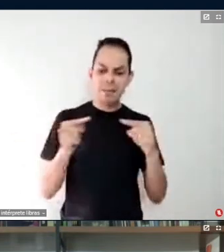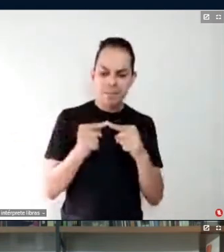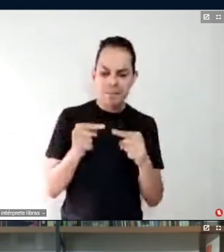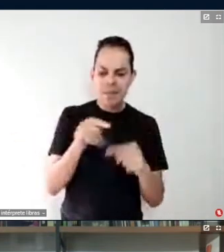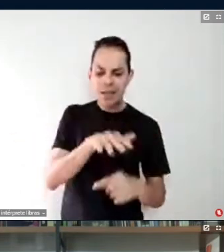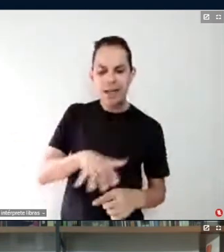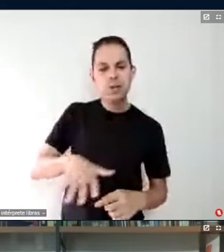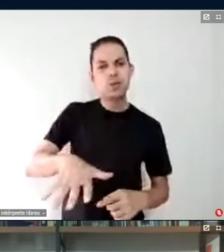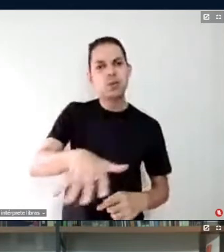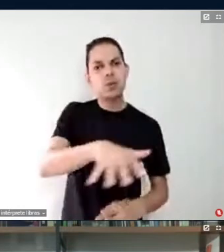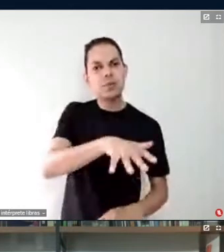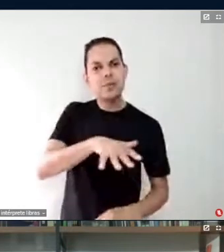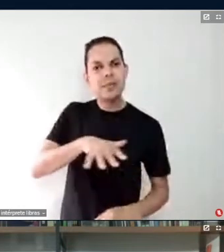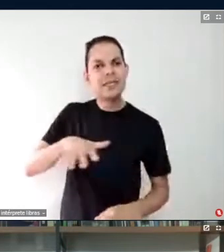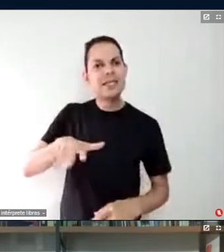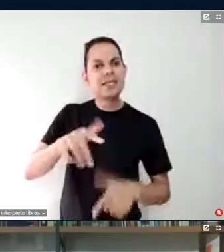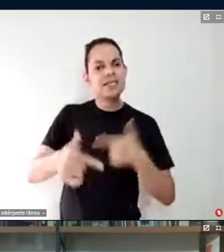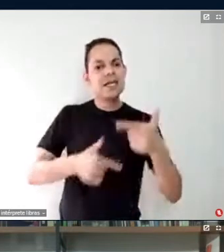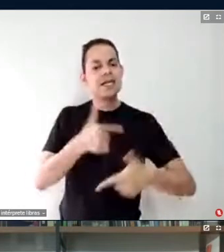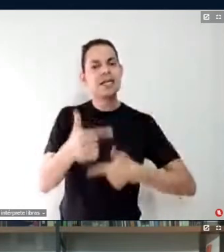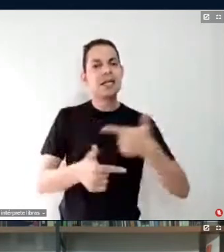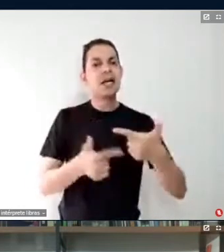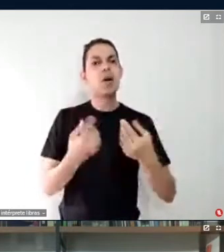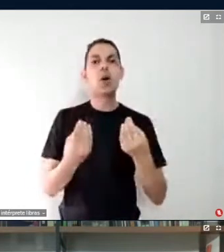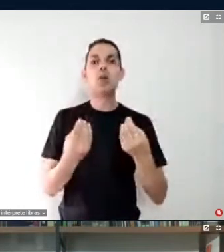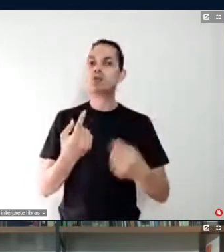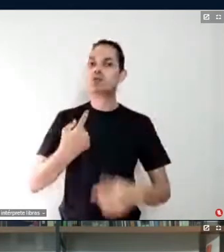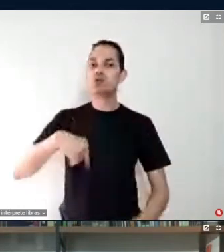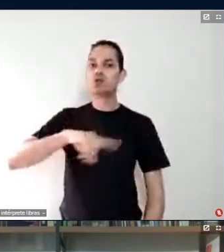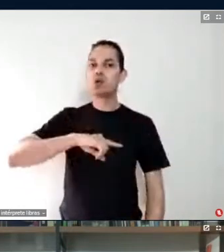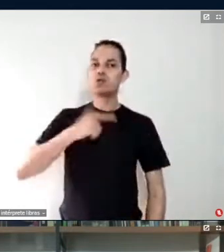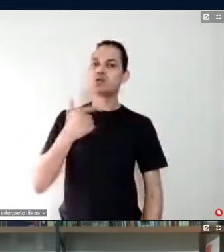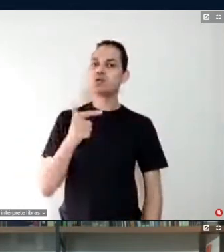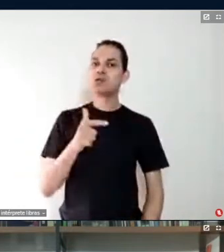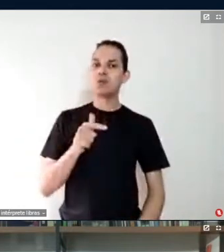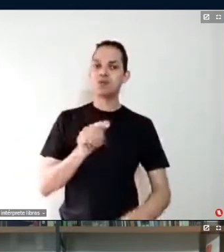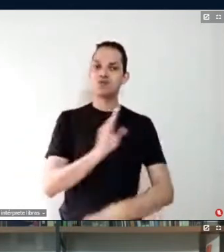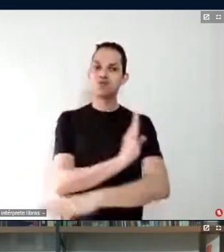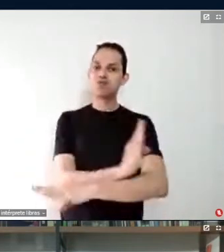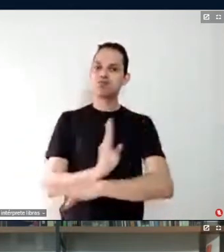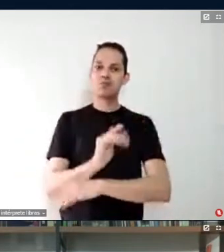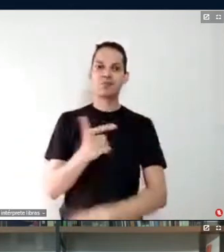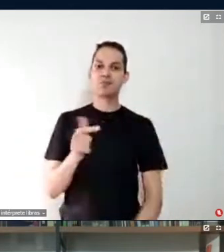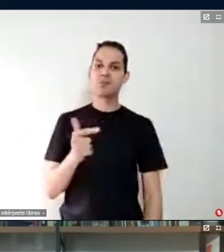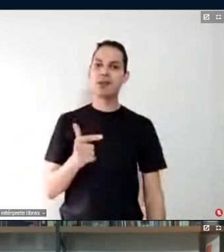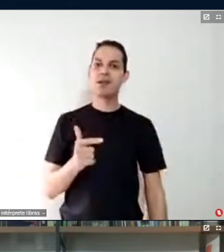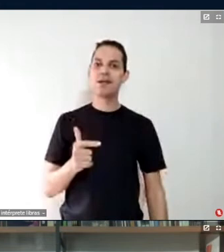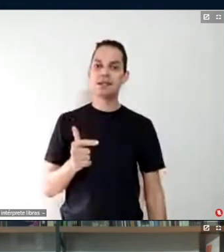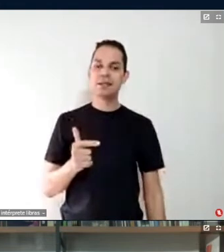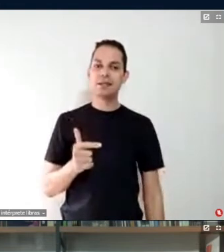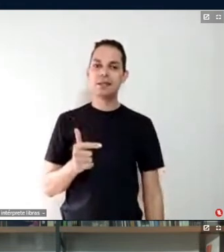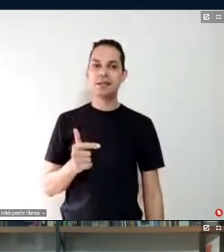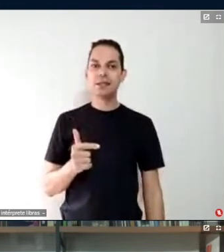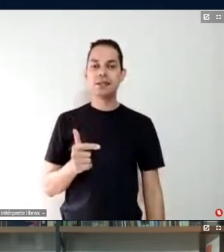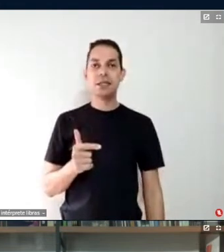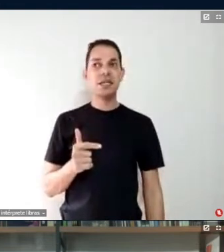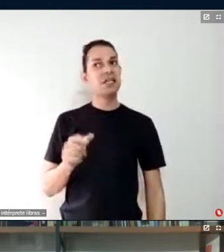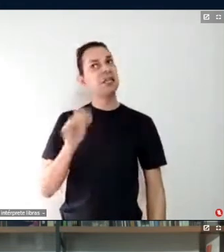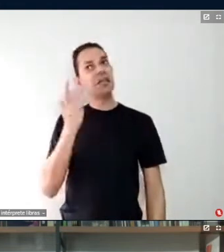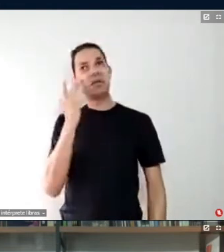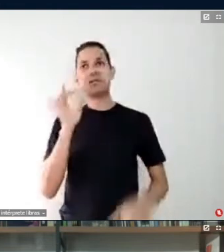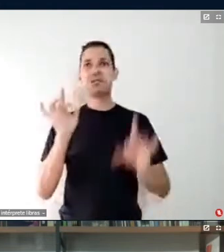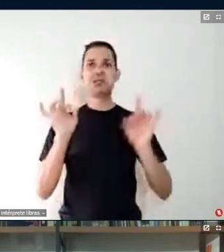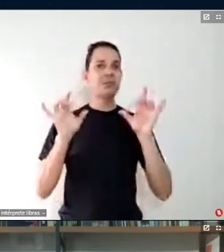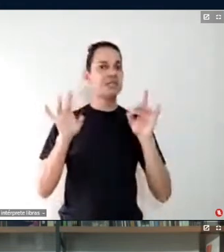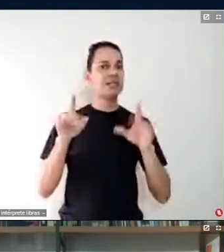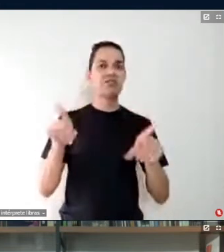de atuação, nós não temos no bacharelado. E eu te digo que nem numa especialização. Então,